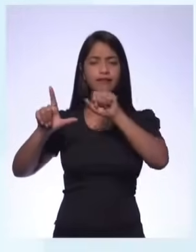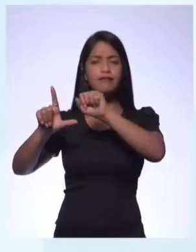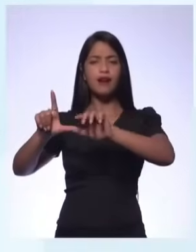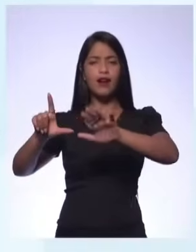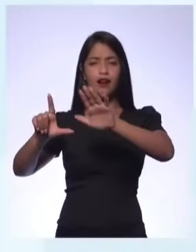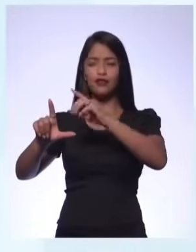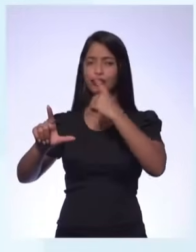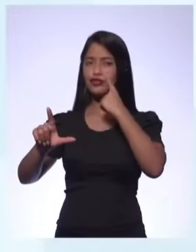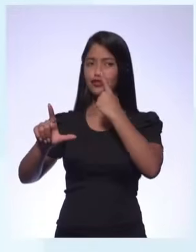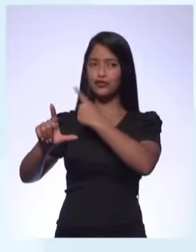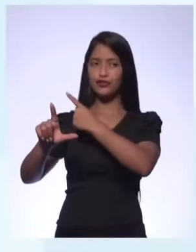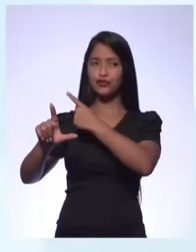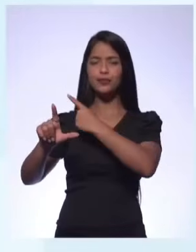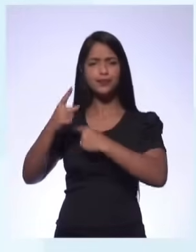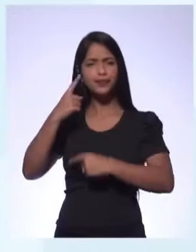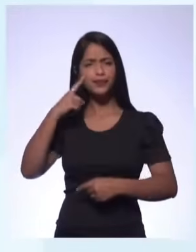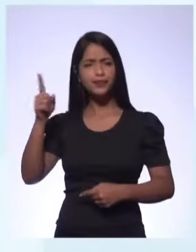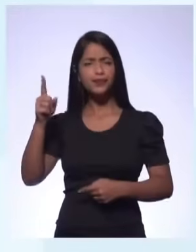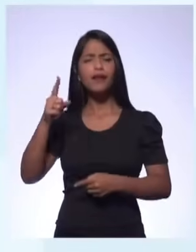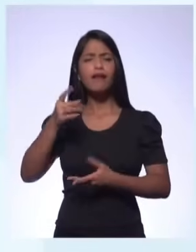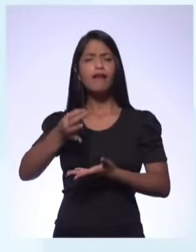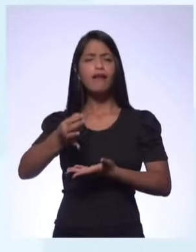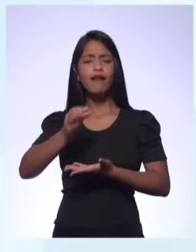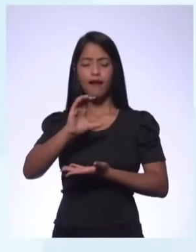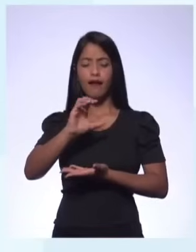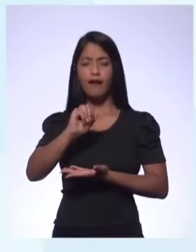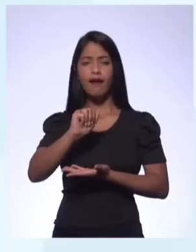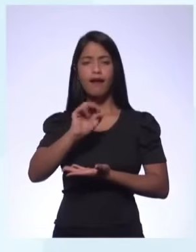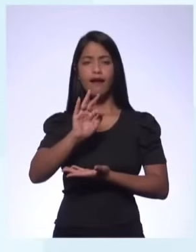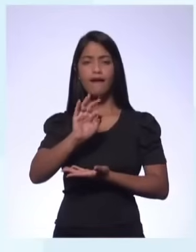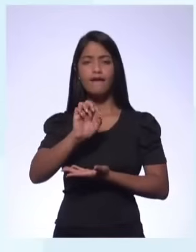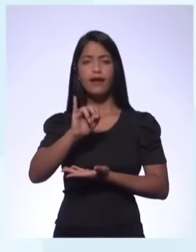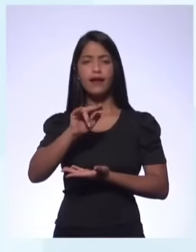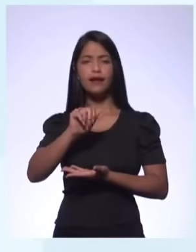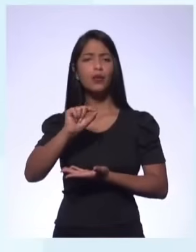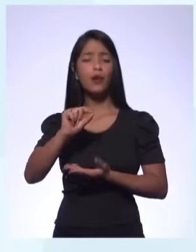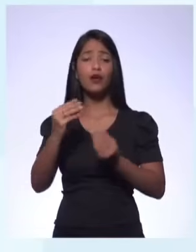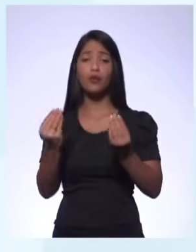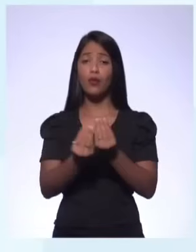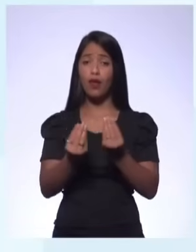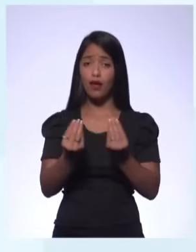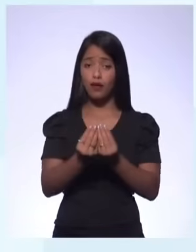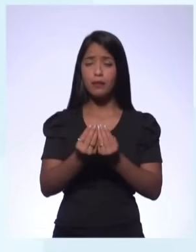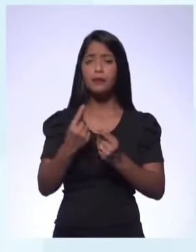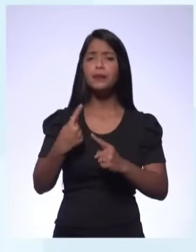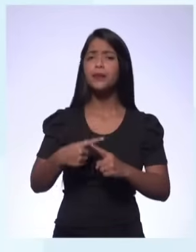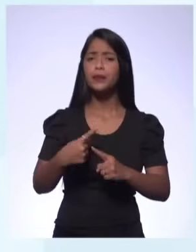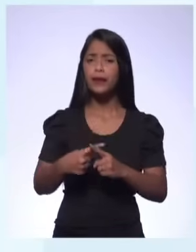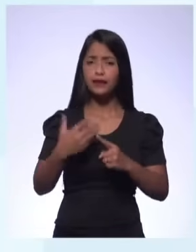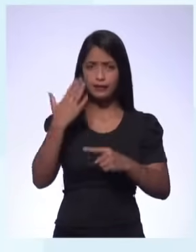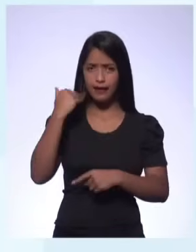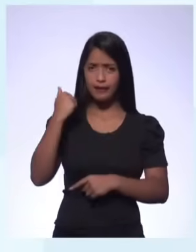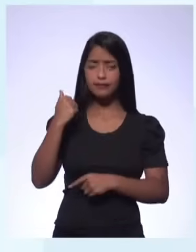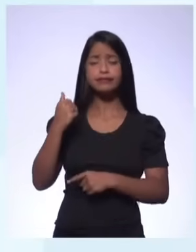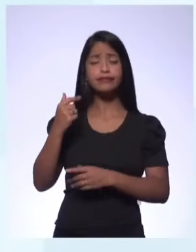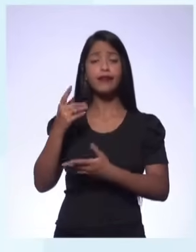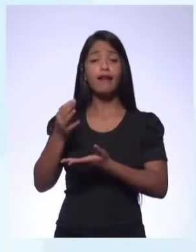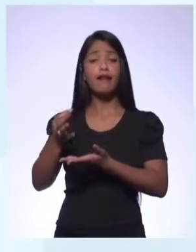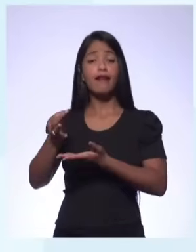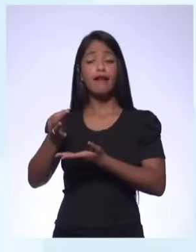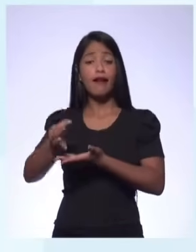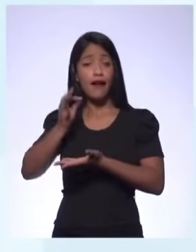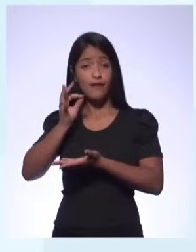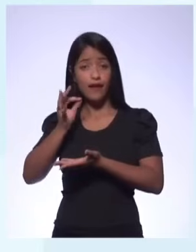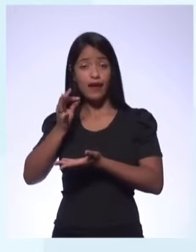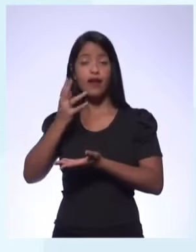tá vendo aí que o café tem uma molécula? A cafeína, no caso, tem uma molécula. Por que é importante você saber isso? O café, ele é um produto natural.